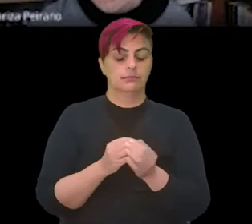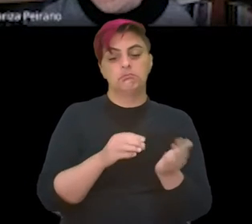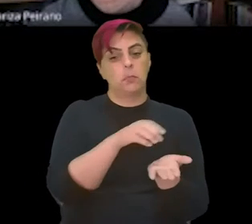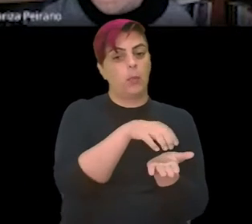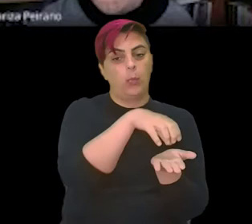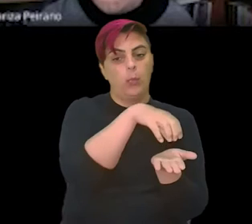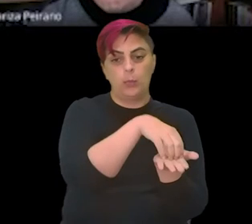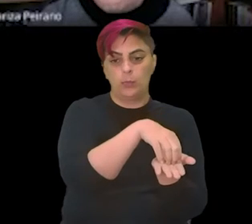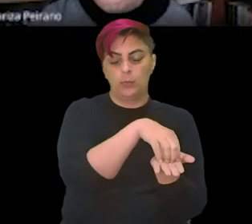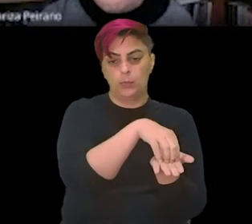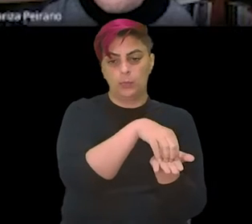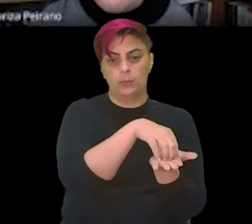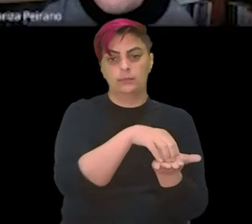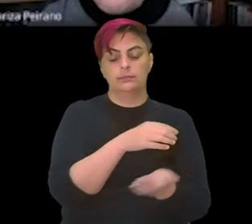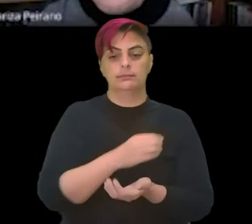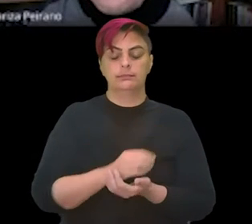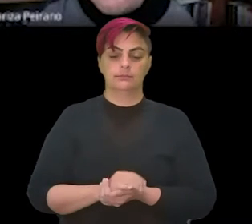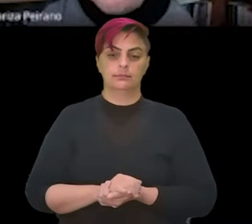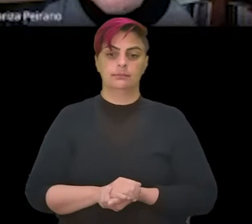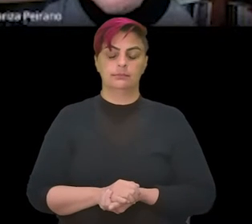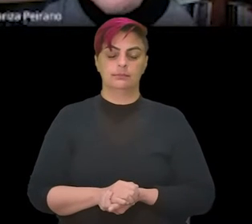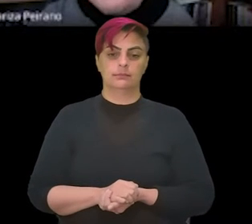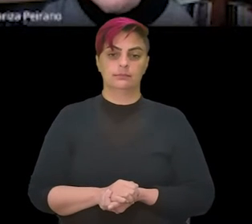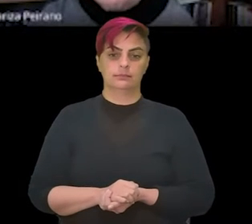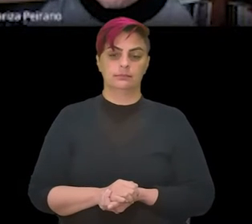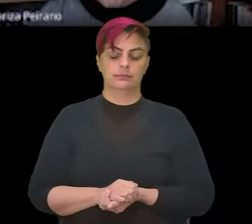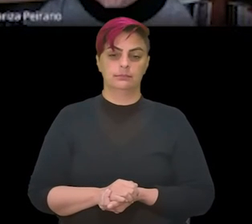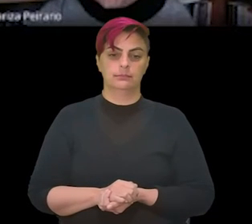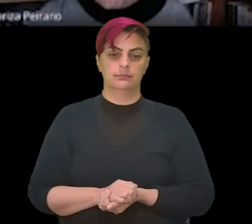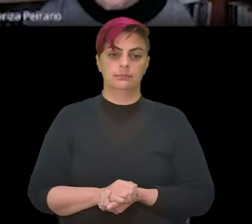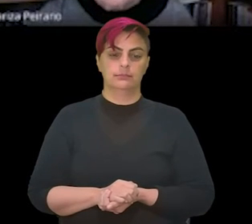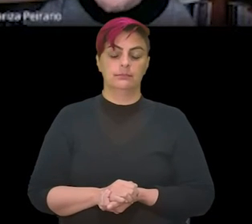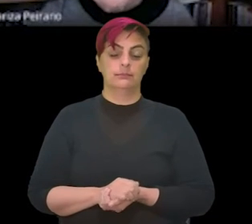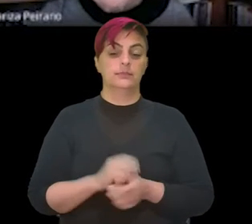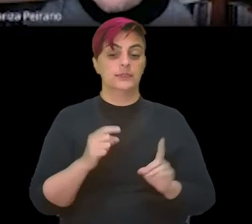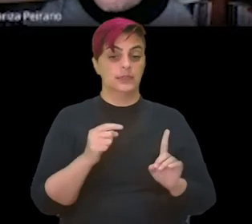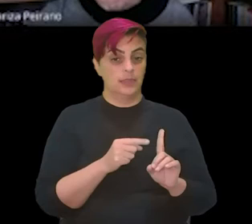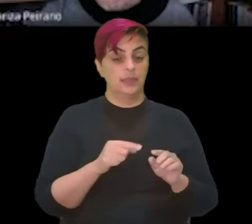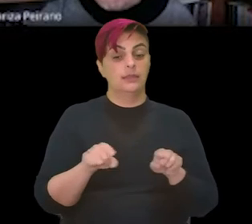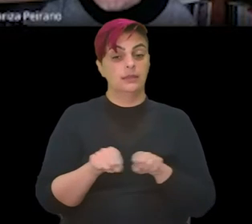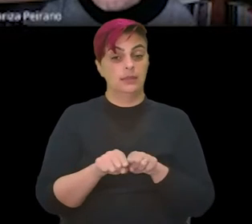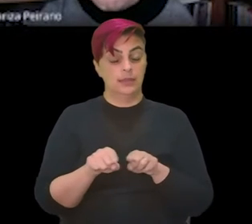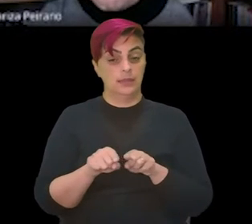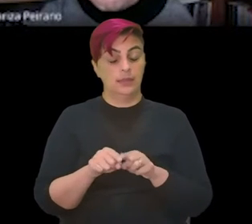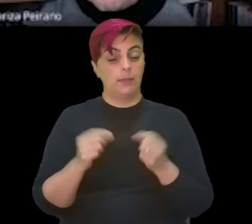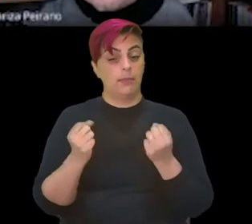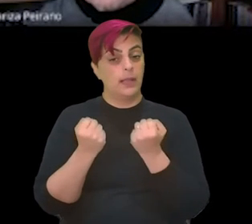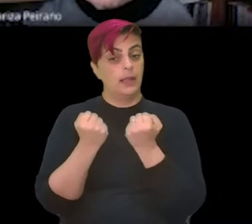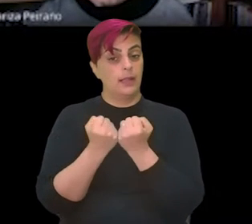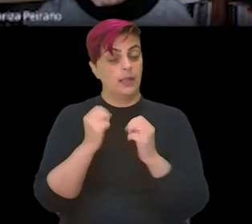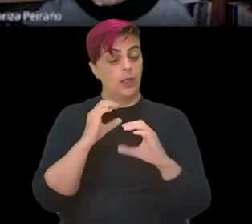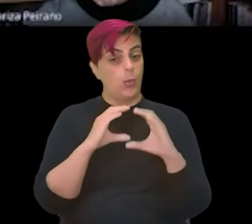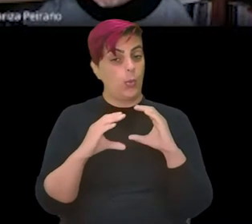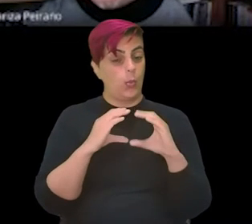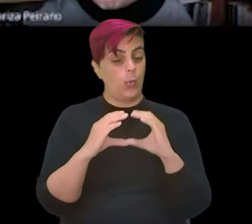demais habitações dos trobriandeses. Ele também defendeu a comunicação na língua